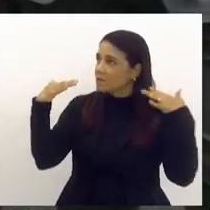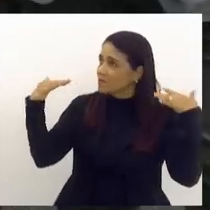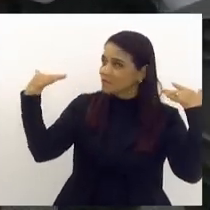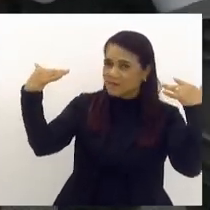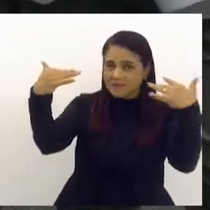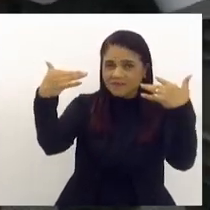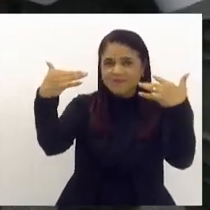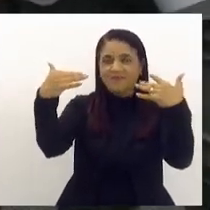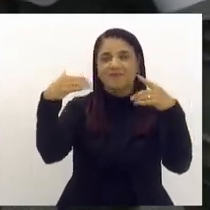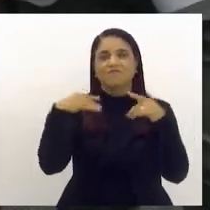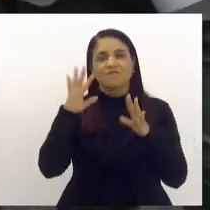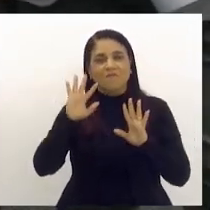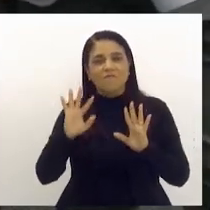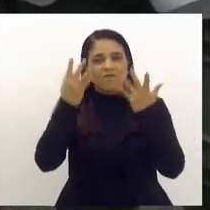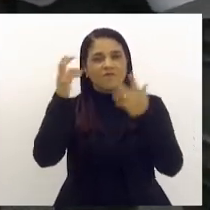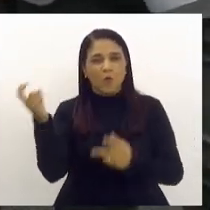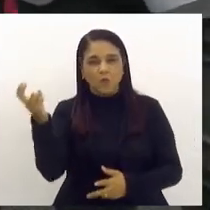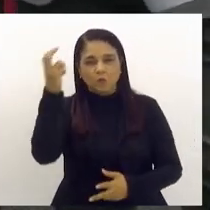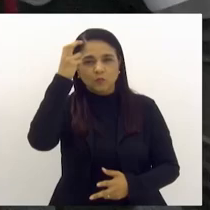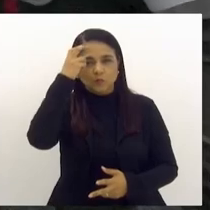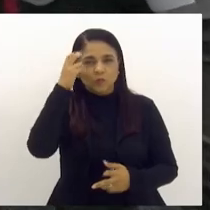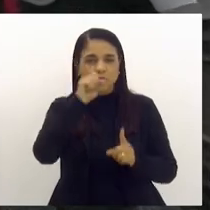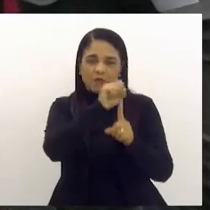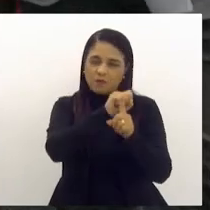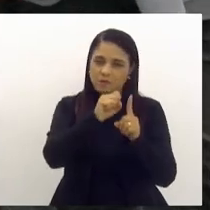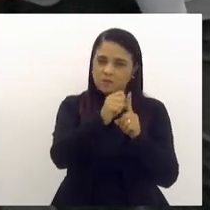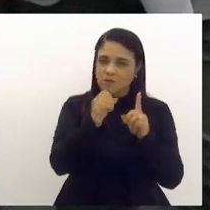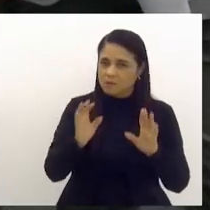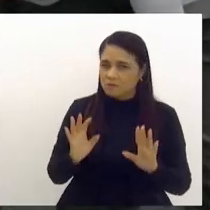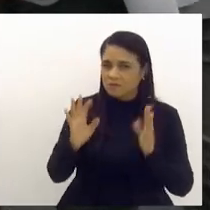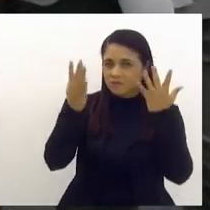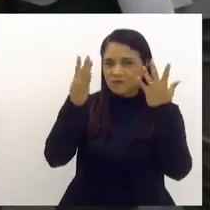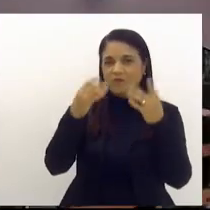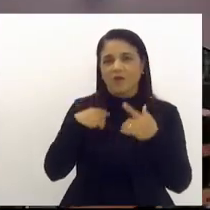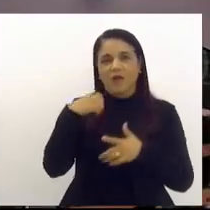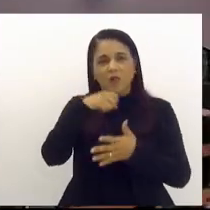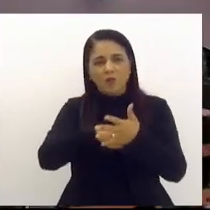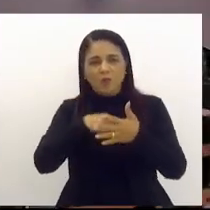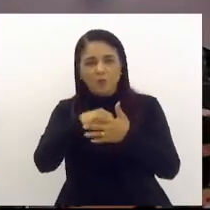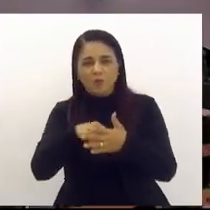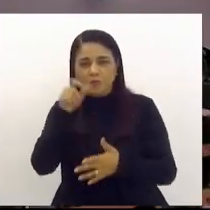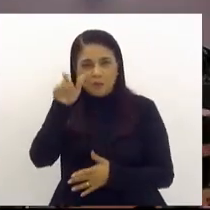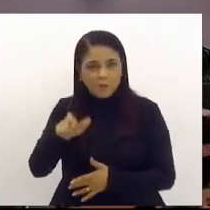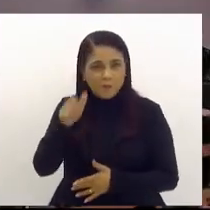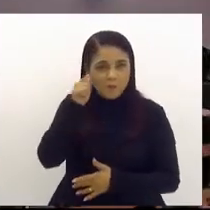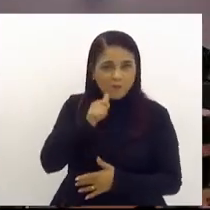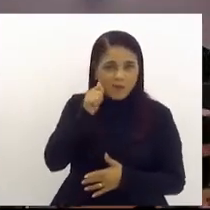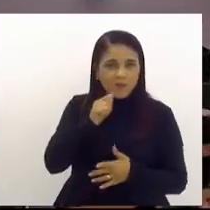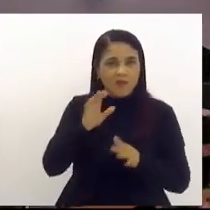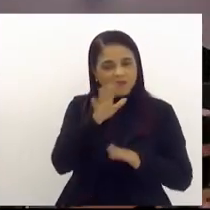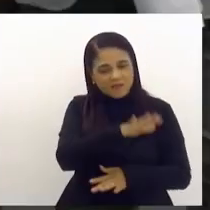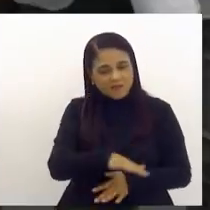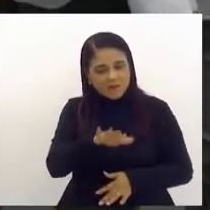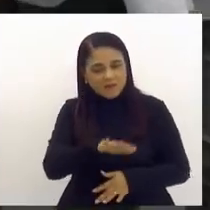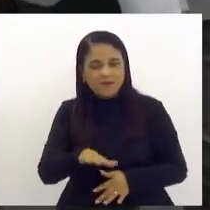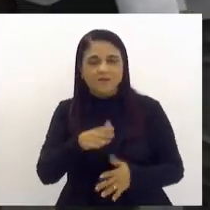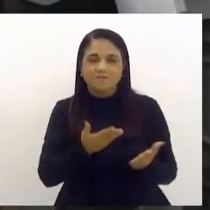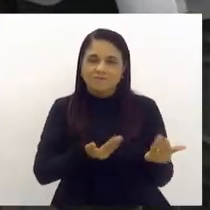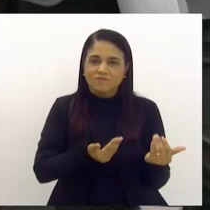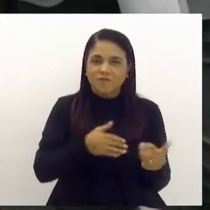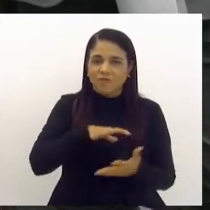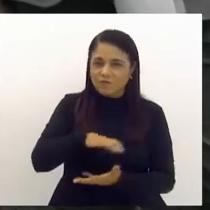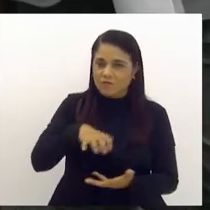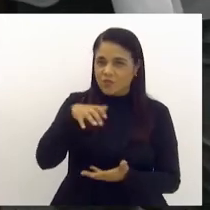fim. Viva a cultura, viva a assistência social, viva a luta das mulheres, viva a luta das crianças e adolescentes,